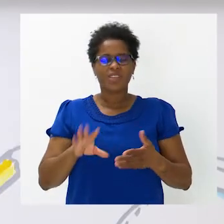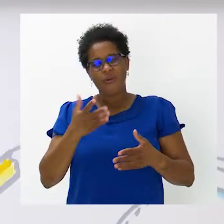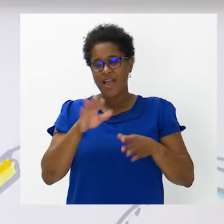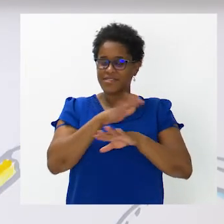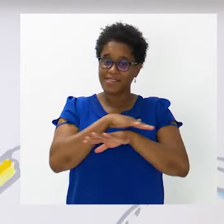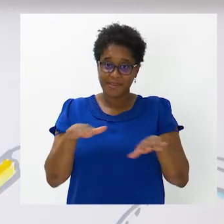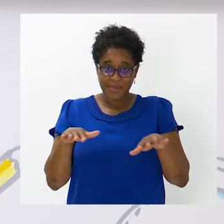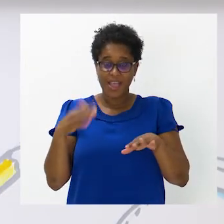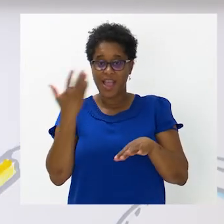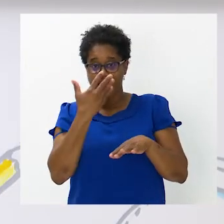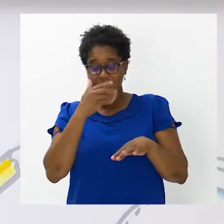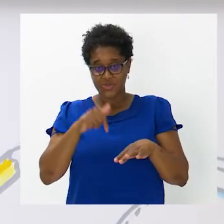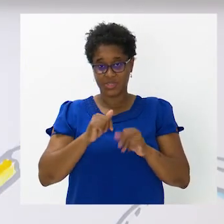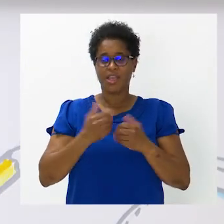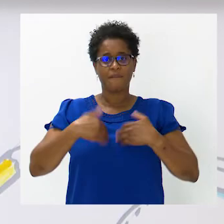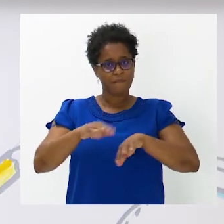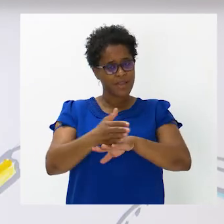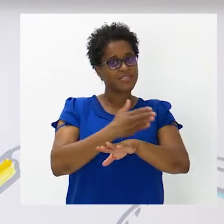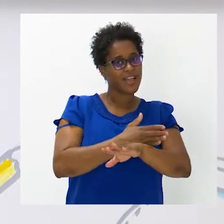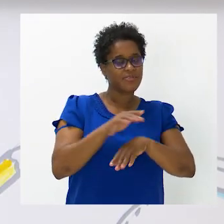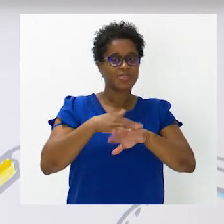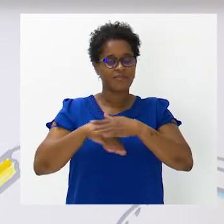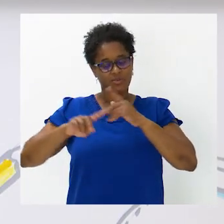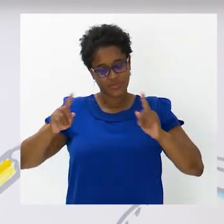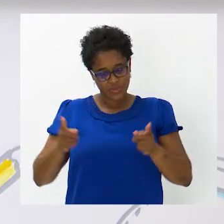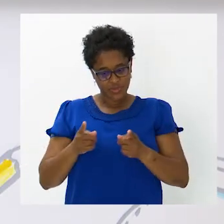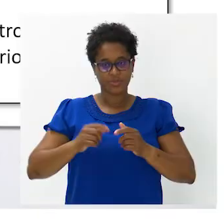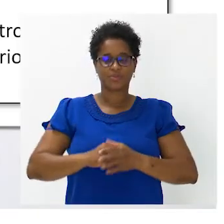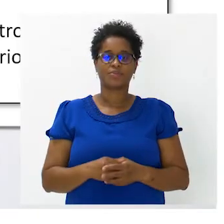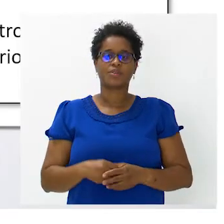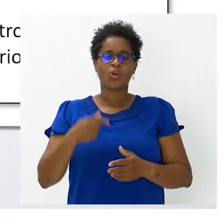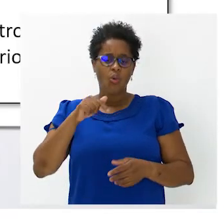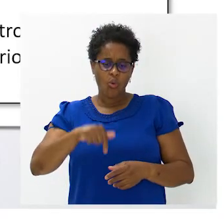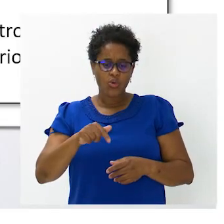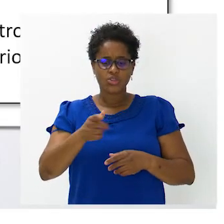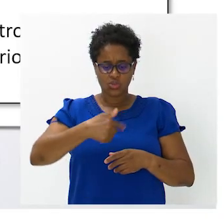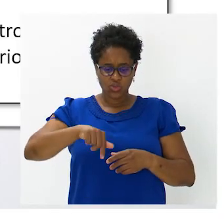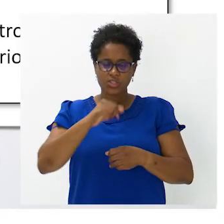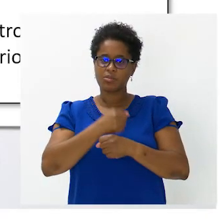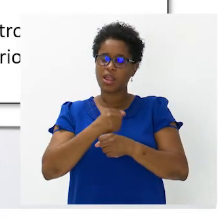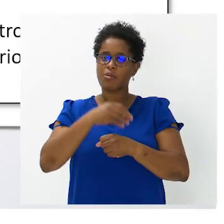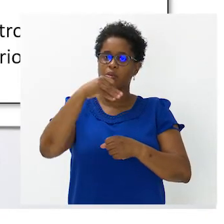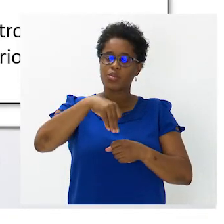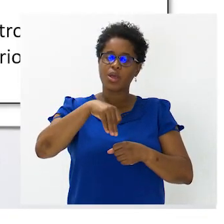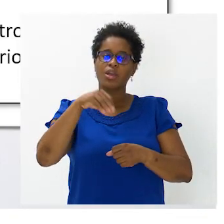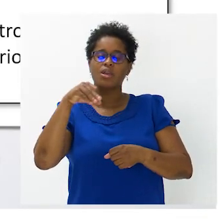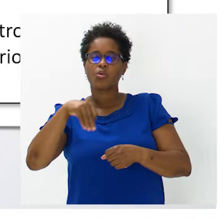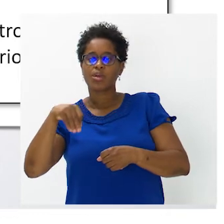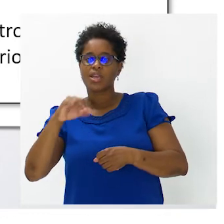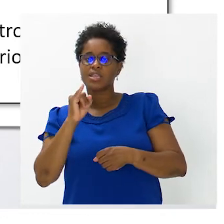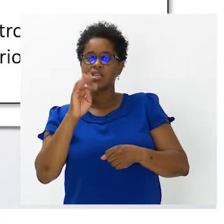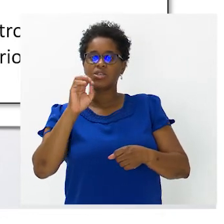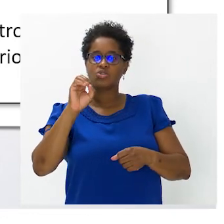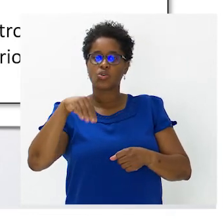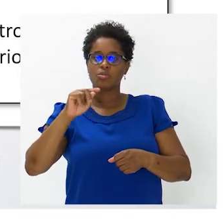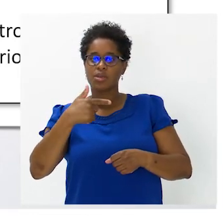estamos quase a terminar a nossa aula de hoje, mas antes vamos fazer uma síntese. Hoje nós vimos propriedades de isometria, vimos